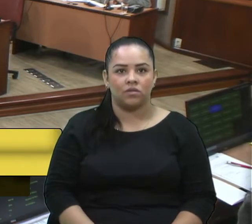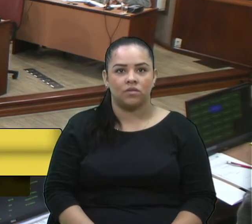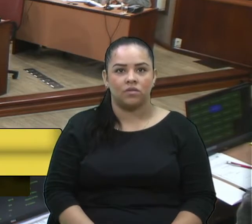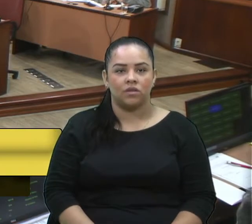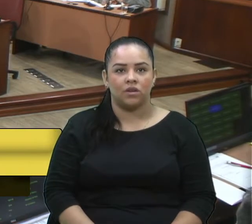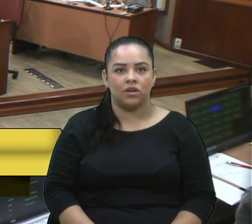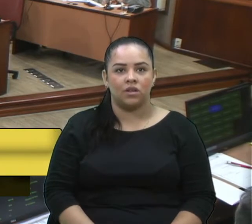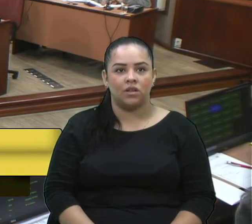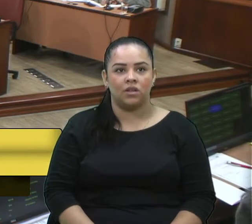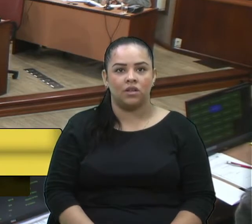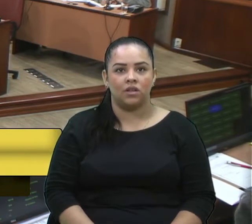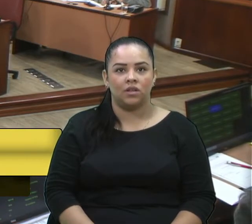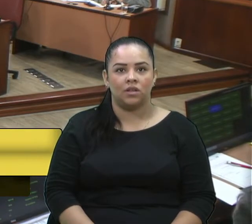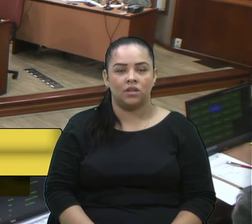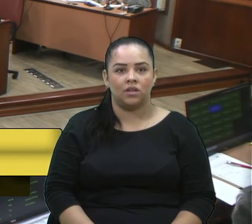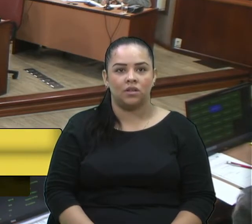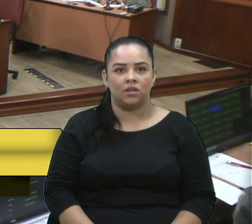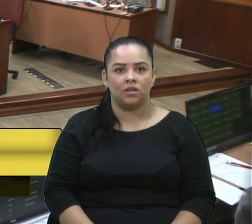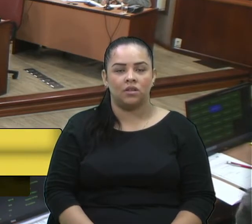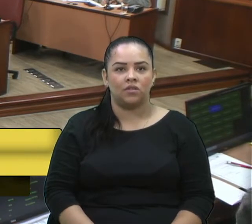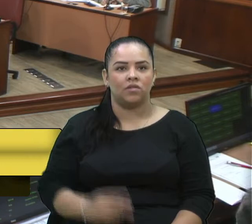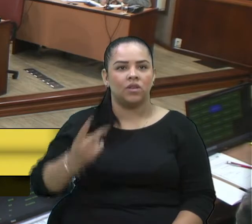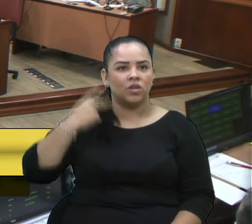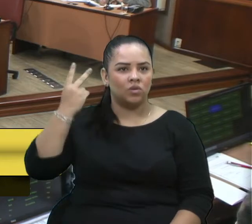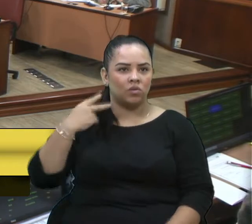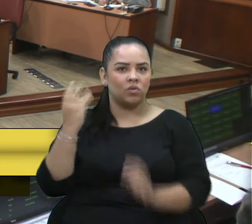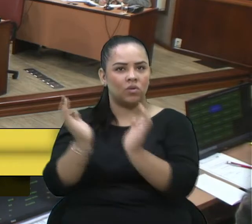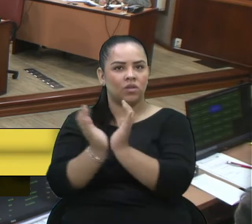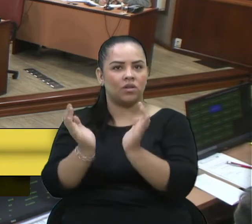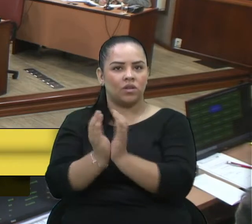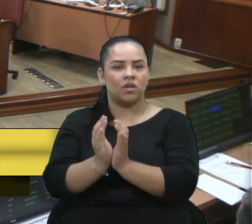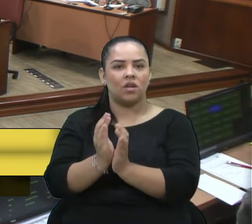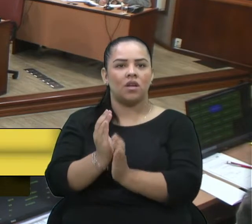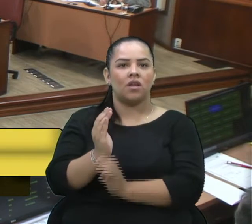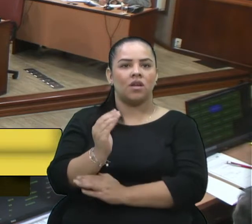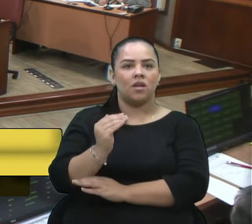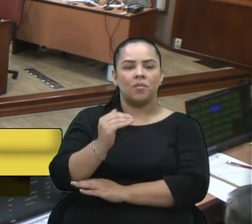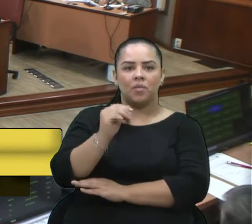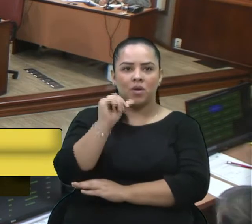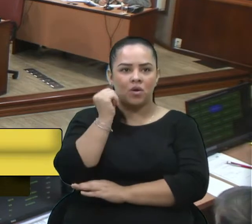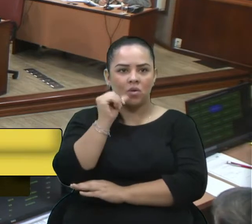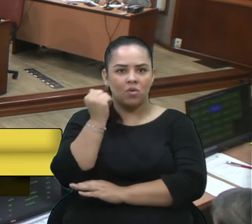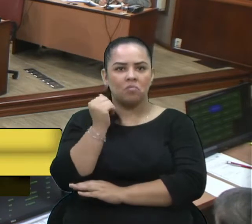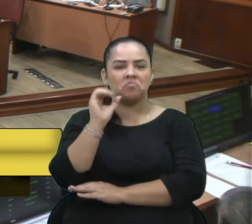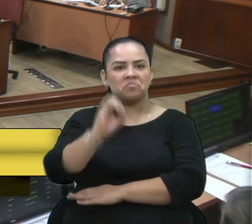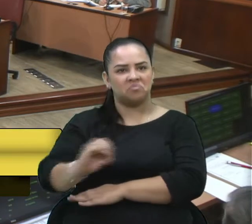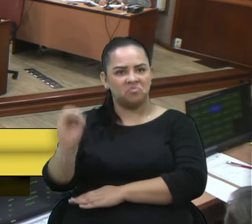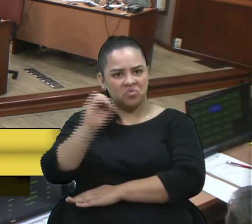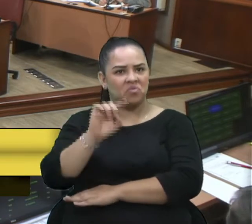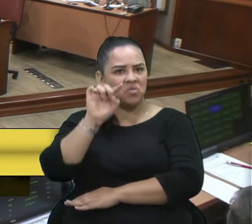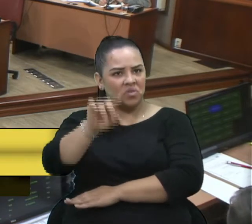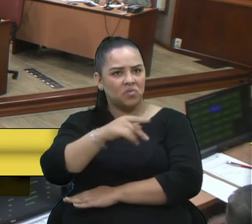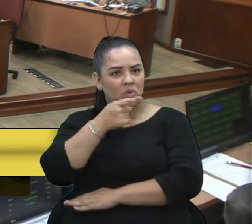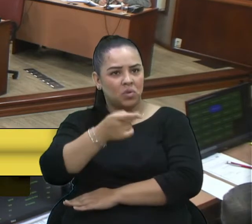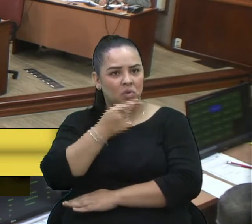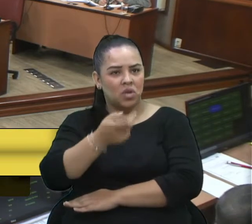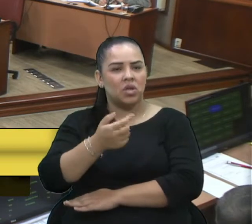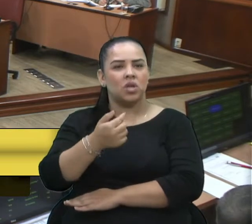Querido vereador, nobre colega Marcon, muito boa essa sua abordagem. E eu